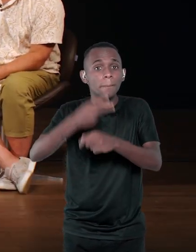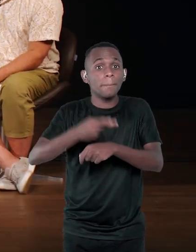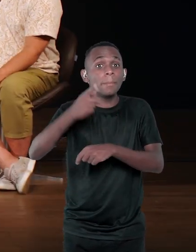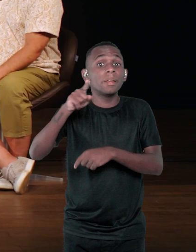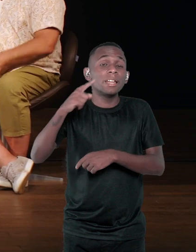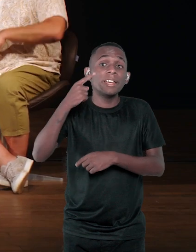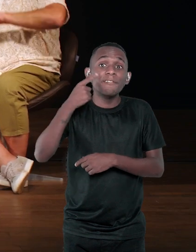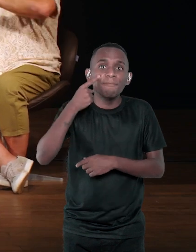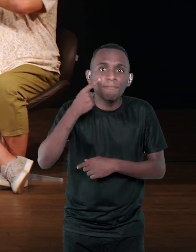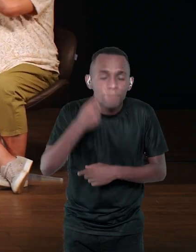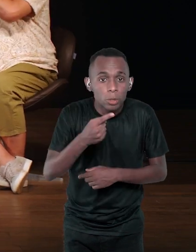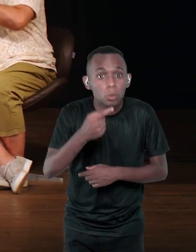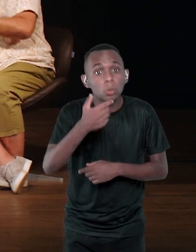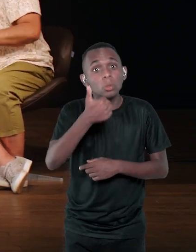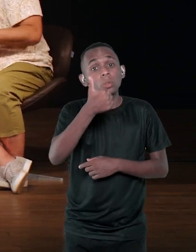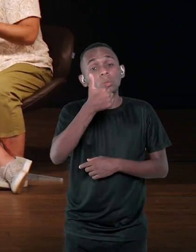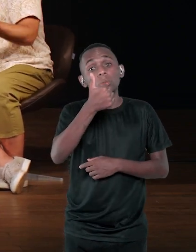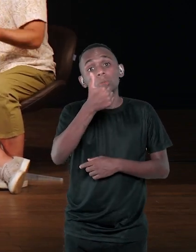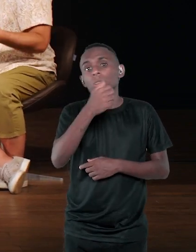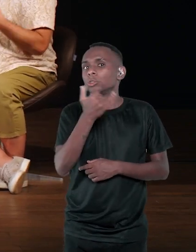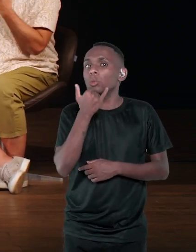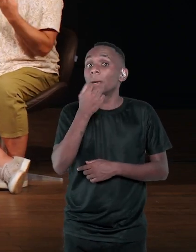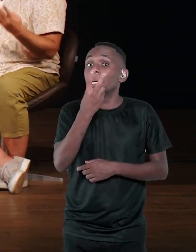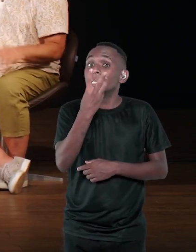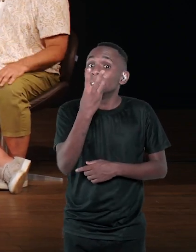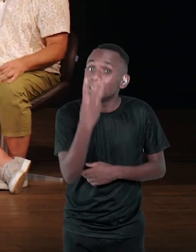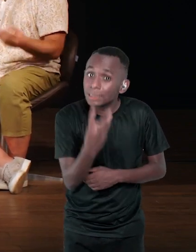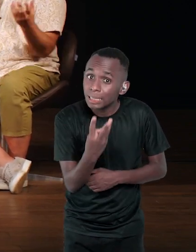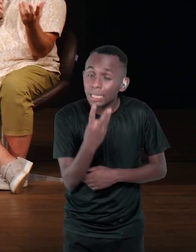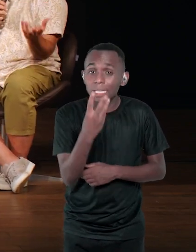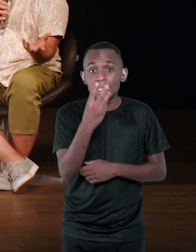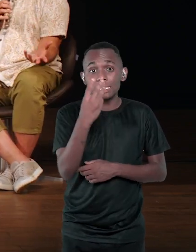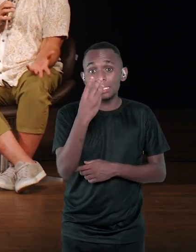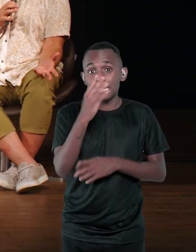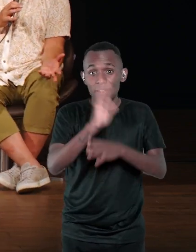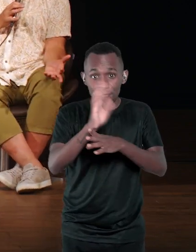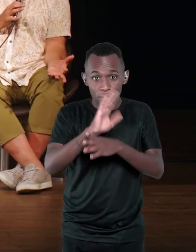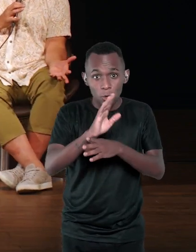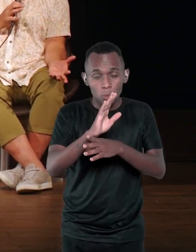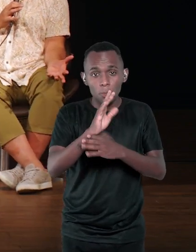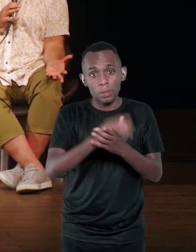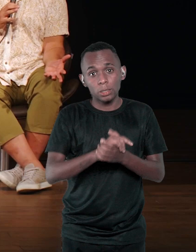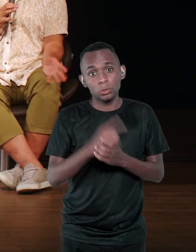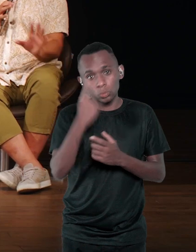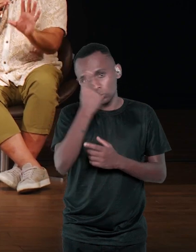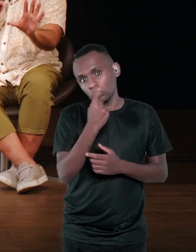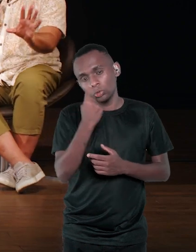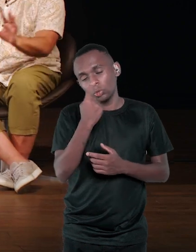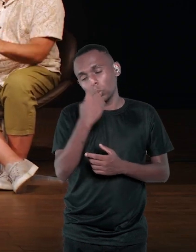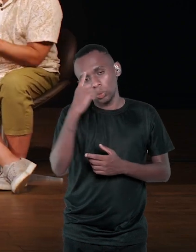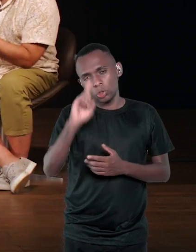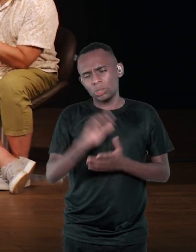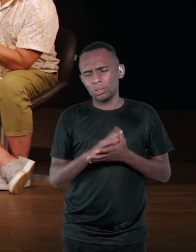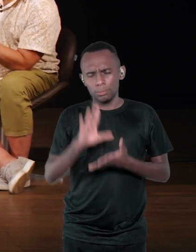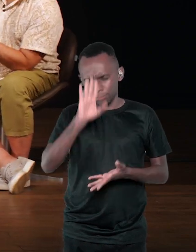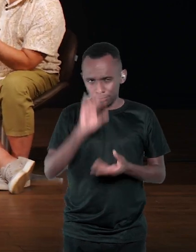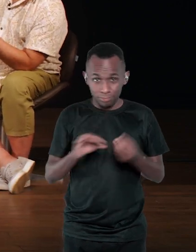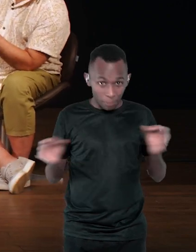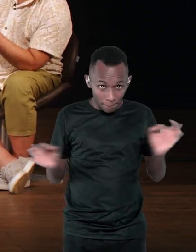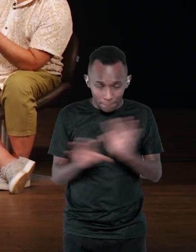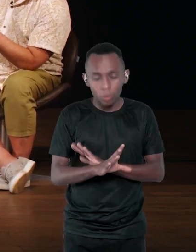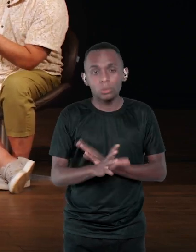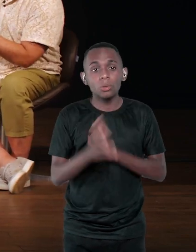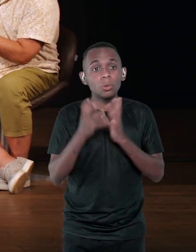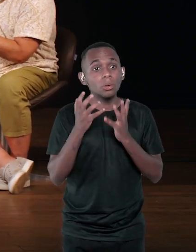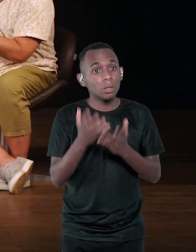dias. 3, mas num dia foram 4. Aliás, vejam After Sun. Enfim, chega, não vamos falar assim. Eu só